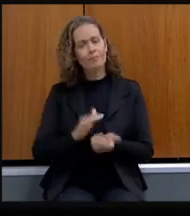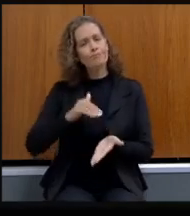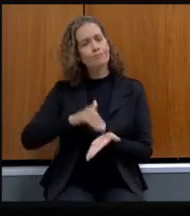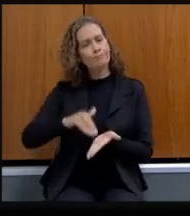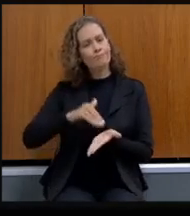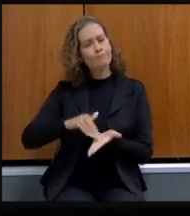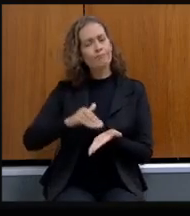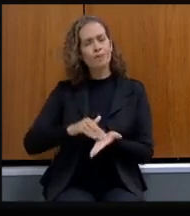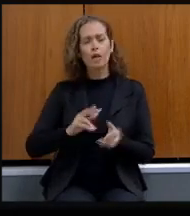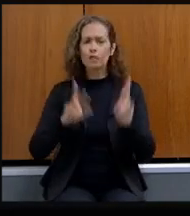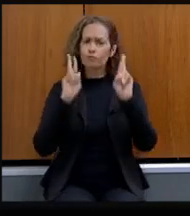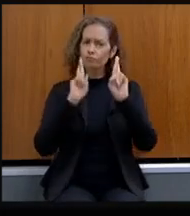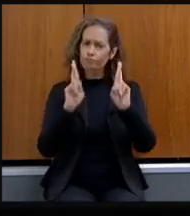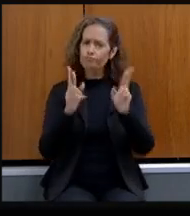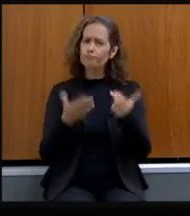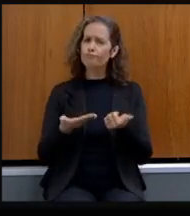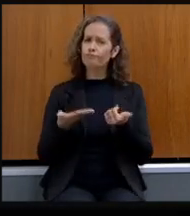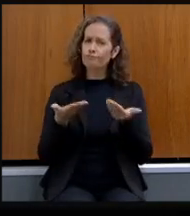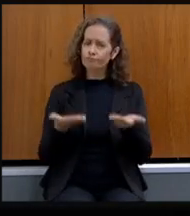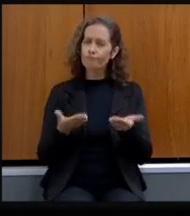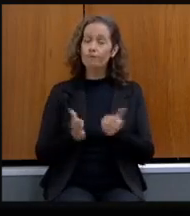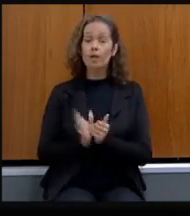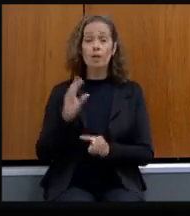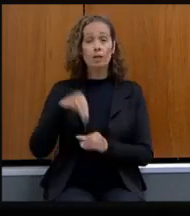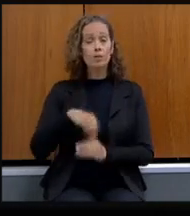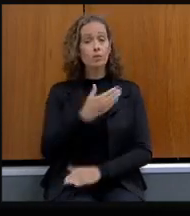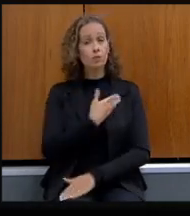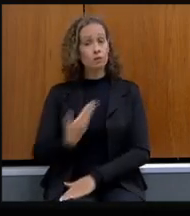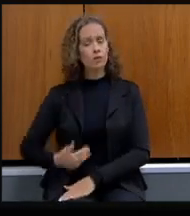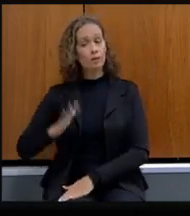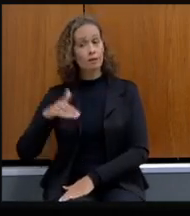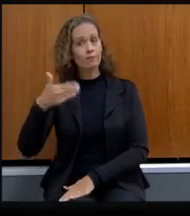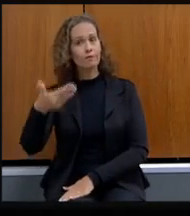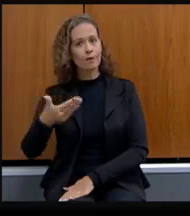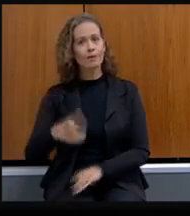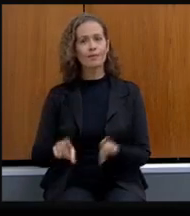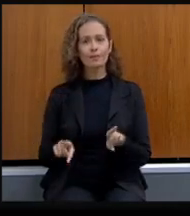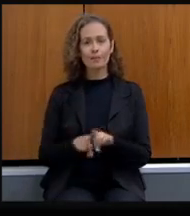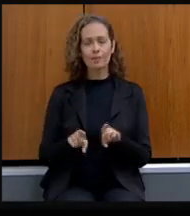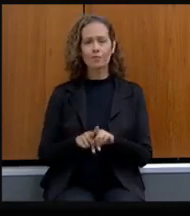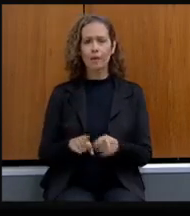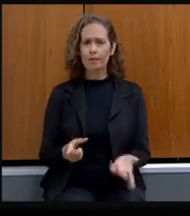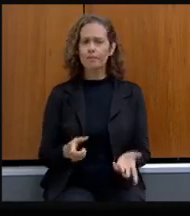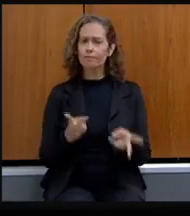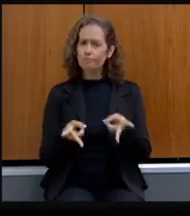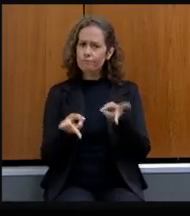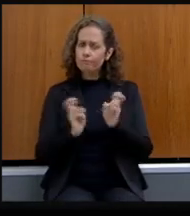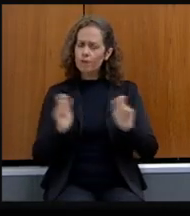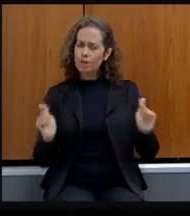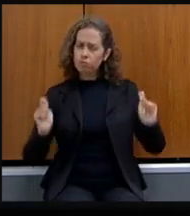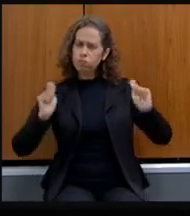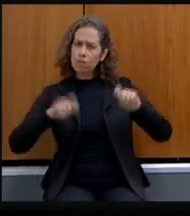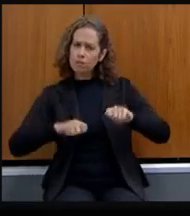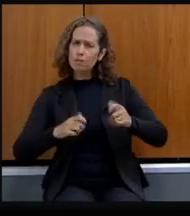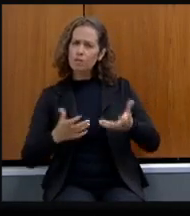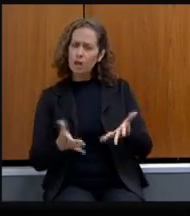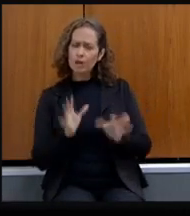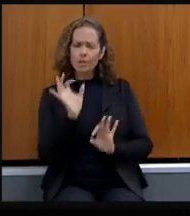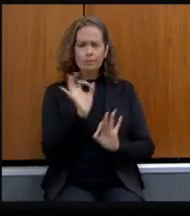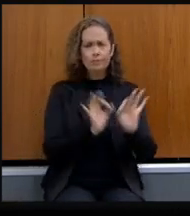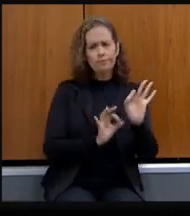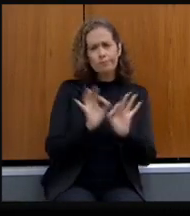ela se prepara muito respeitado dentro dele Store que tem uma capacidade também grande